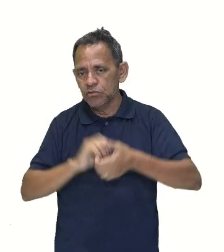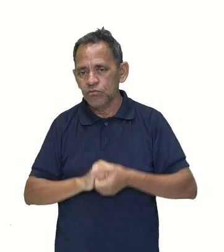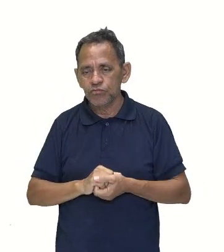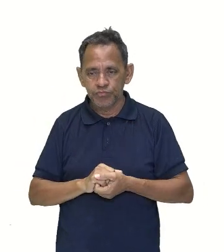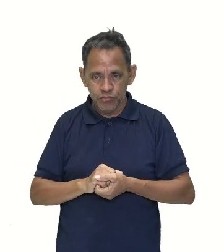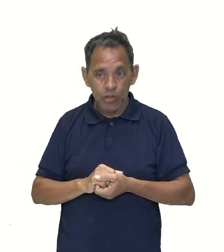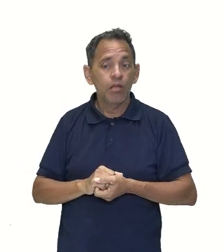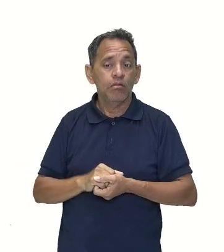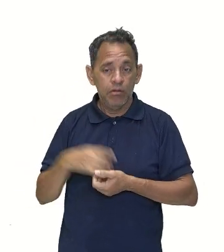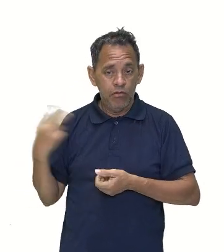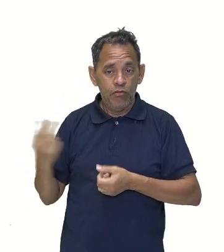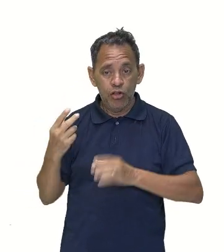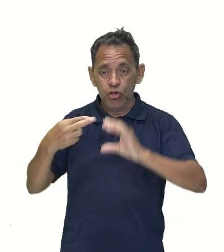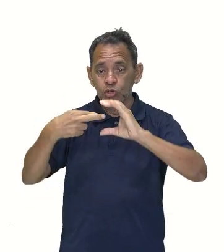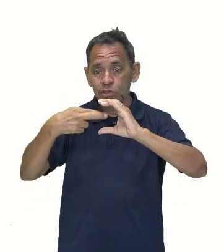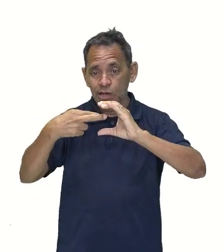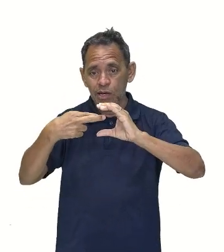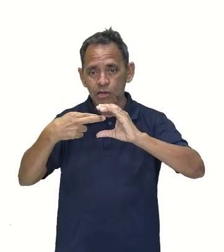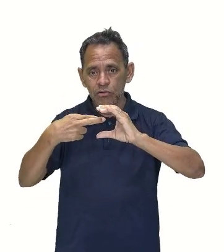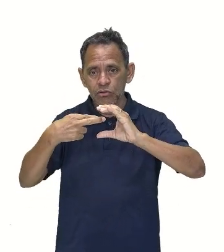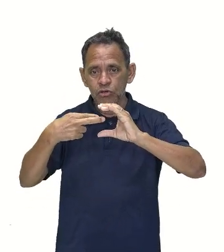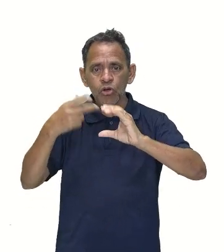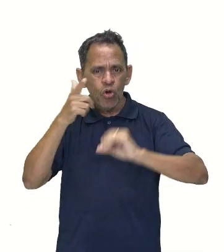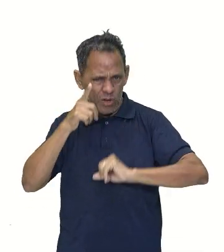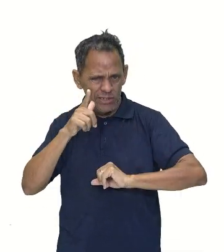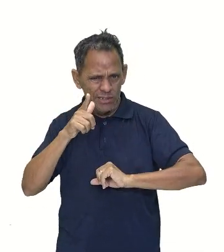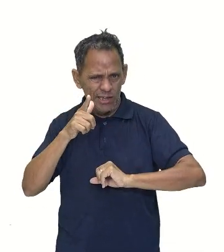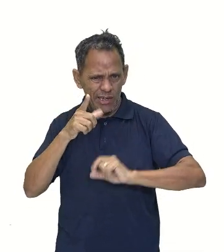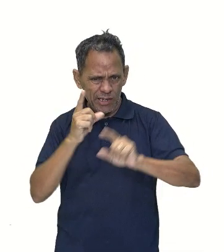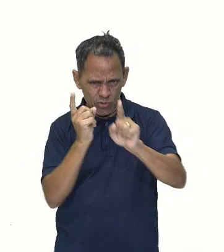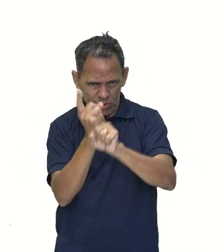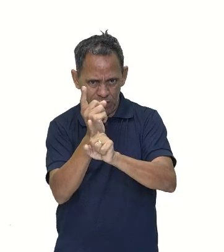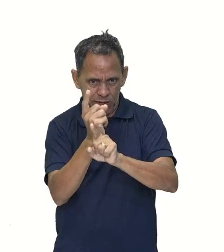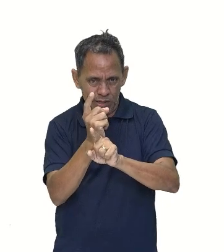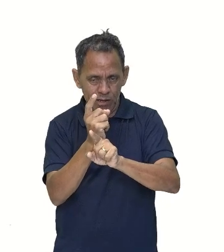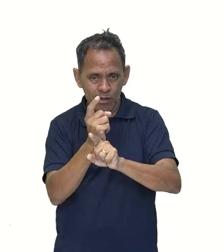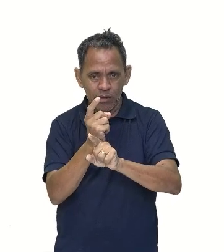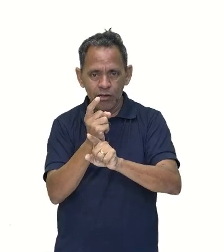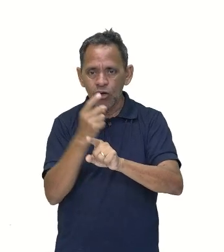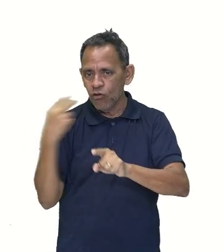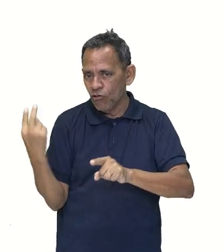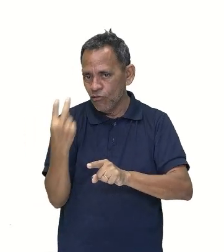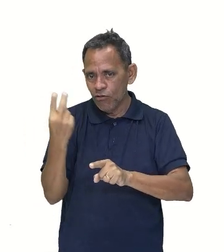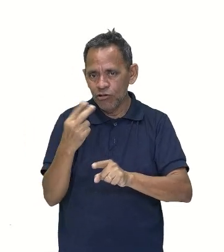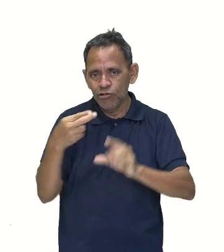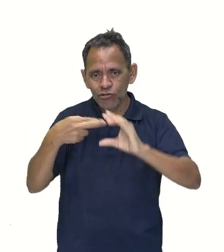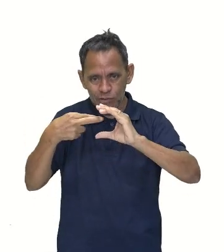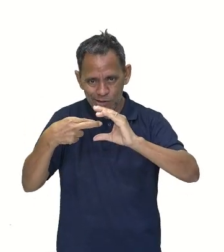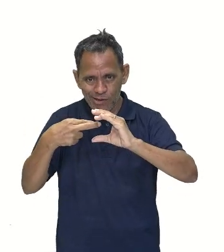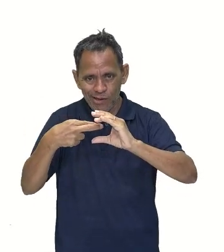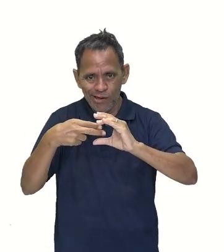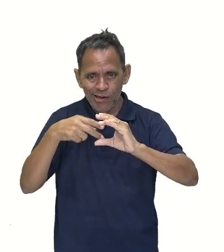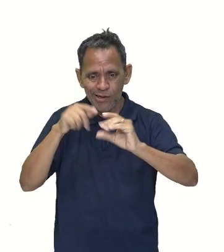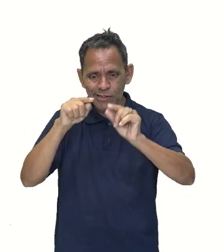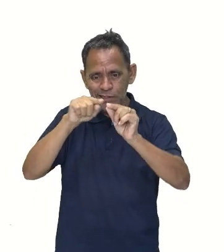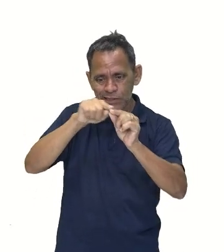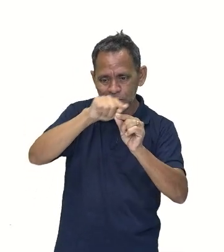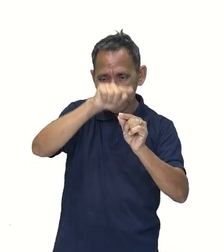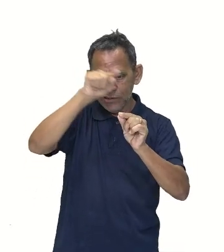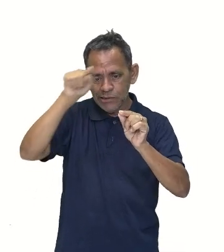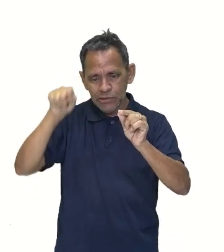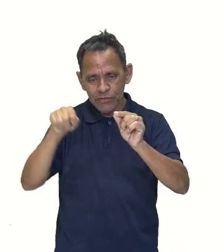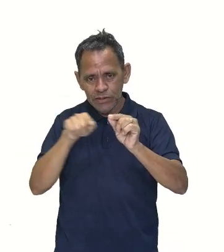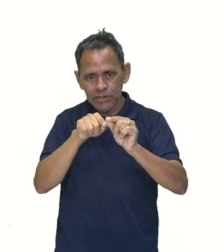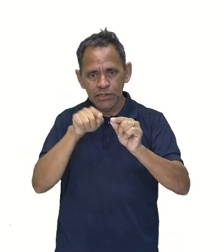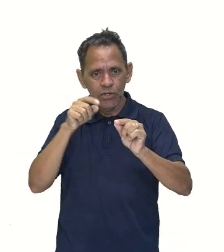raio. A gente consegue descobrir quanto que vale o raio dessa circunferência